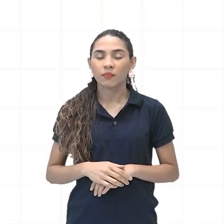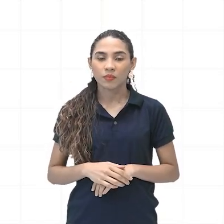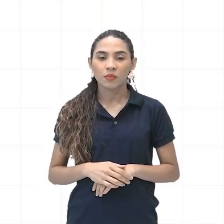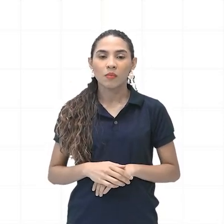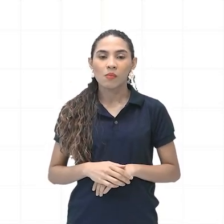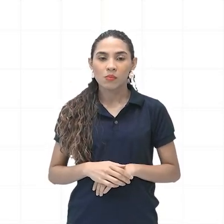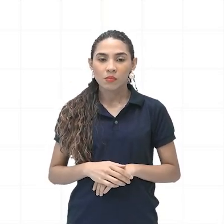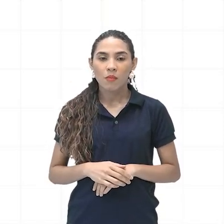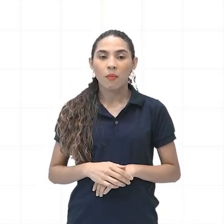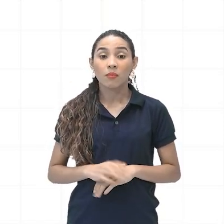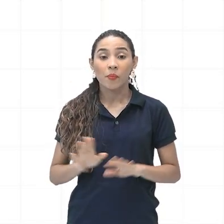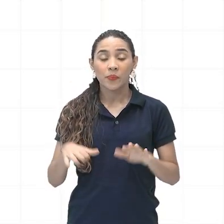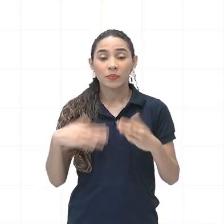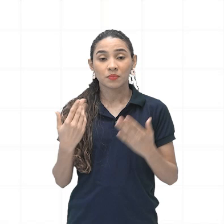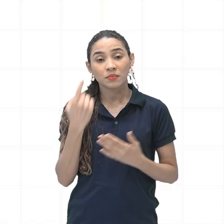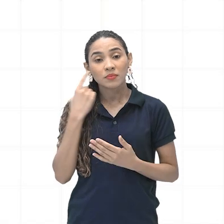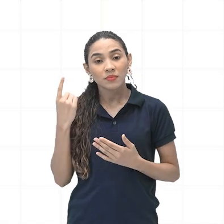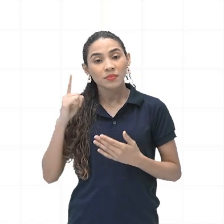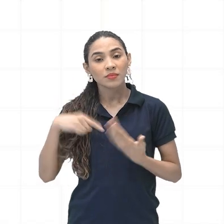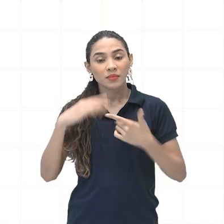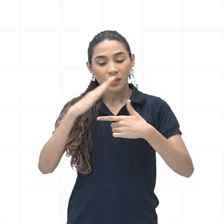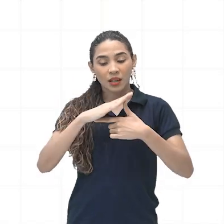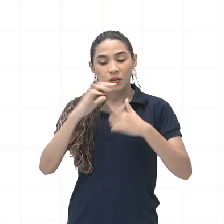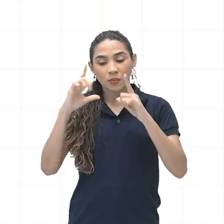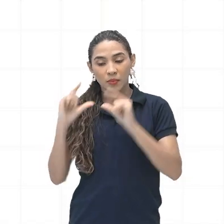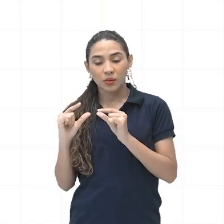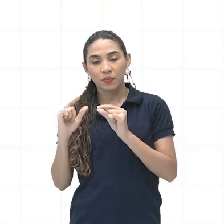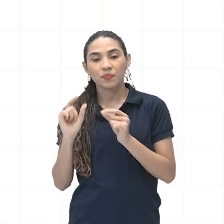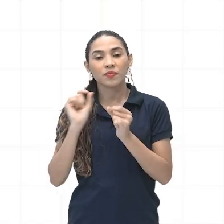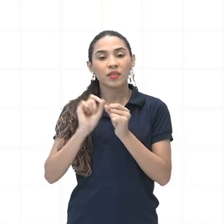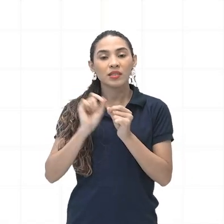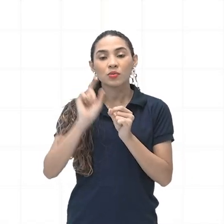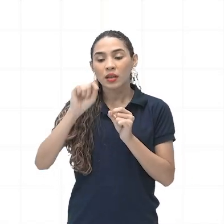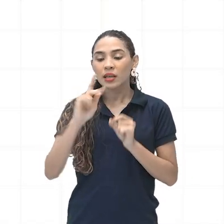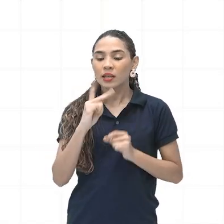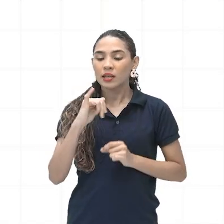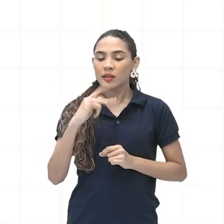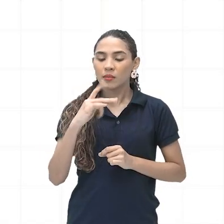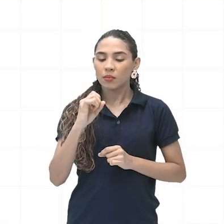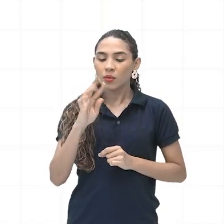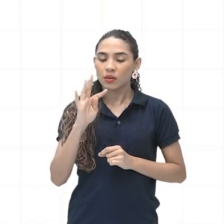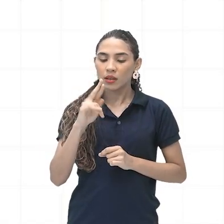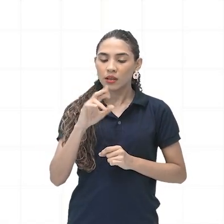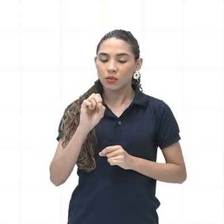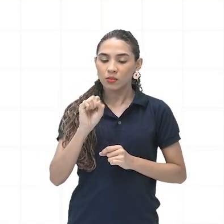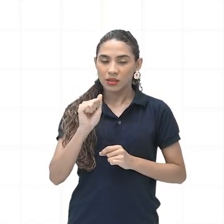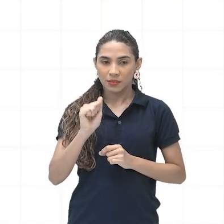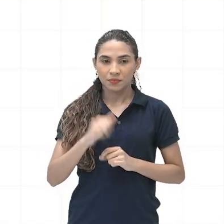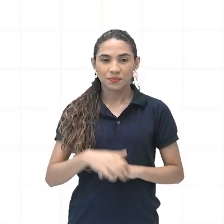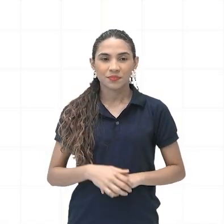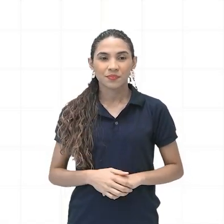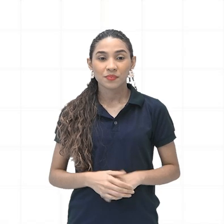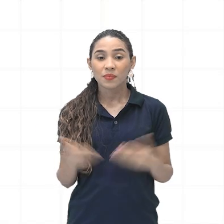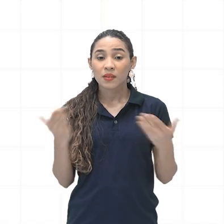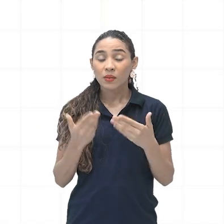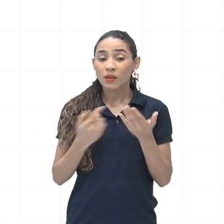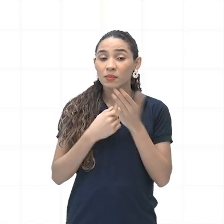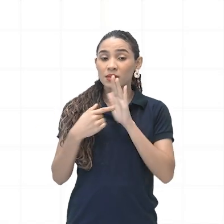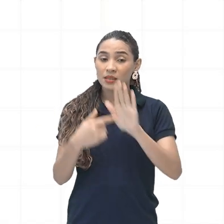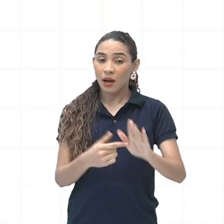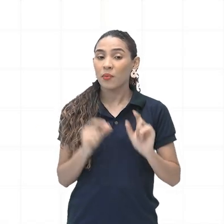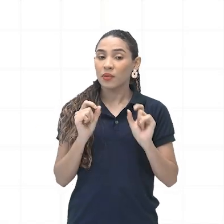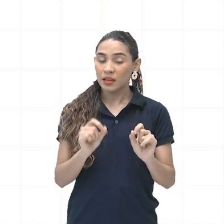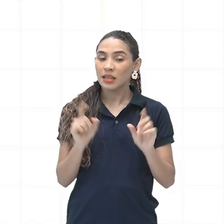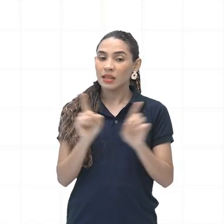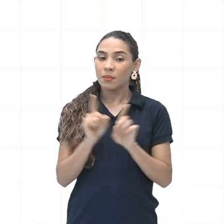tá bom? Nesse caso aqui, no triângulo menor, ele faz o papel da hipotenusa. Vamos agora mostrar que